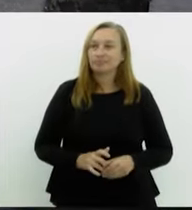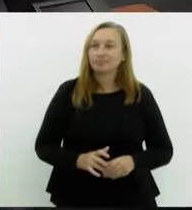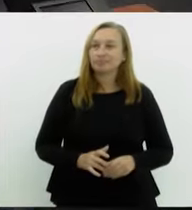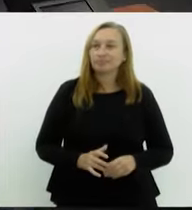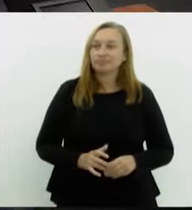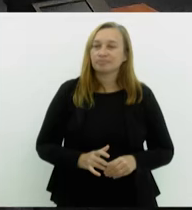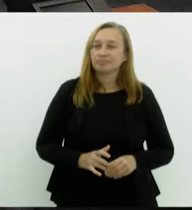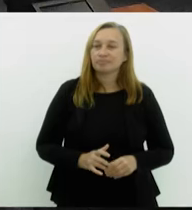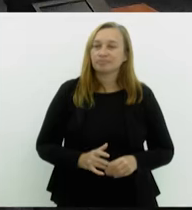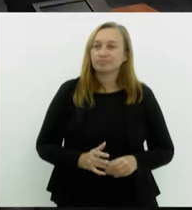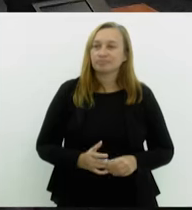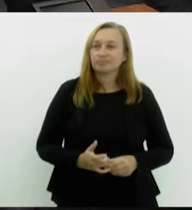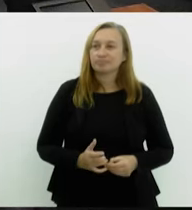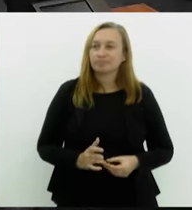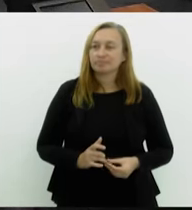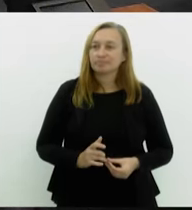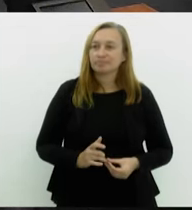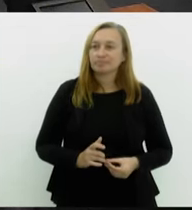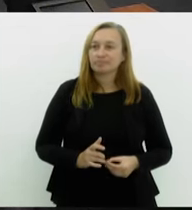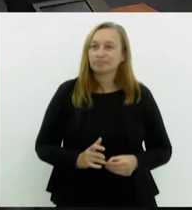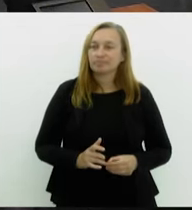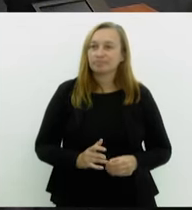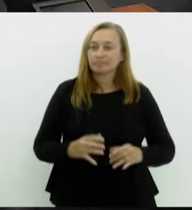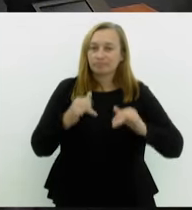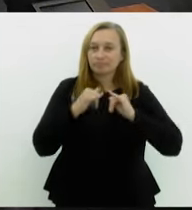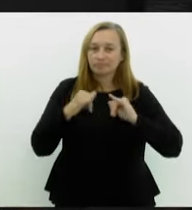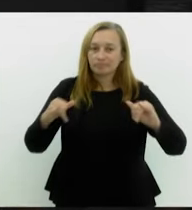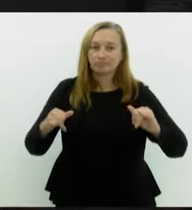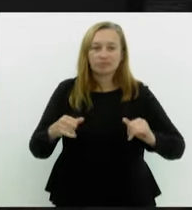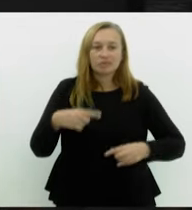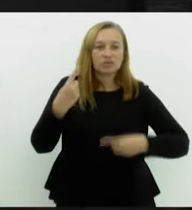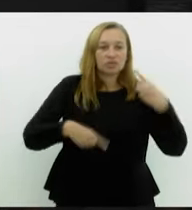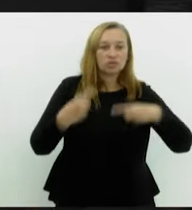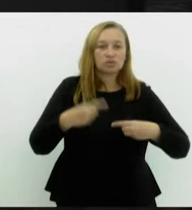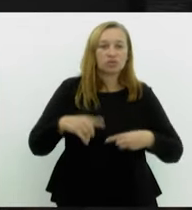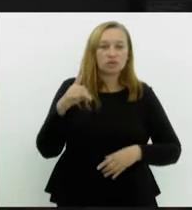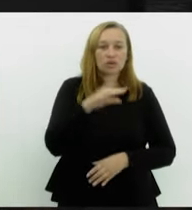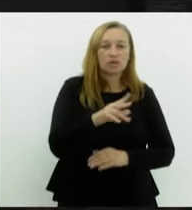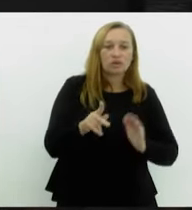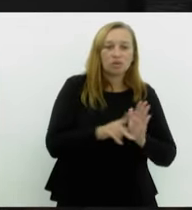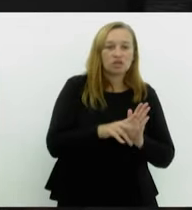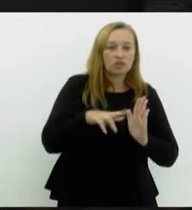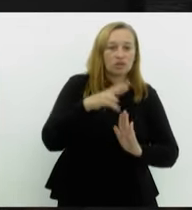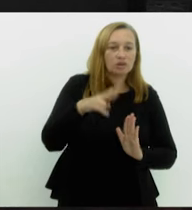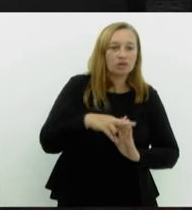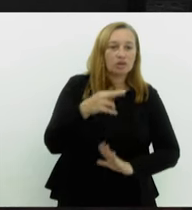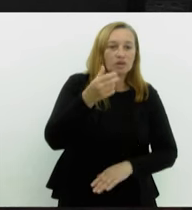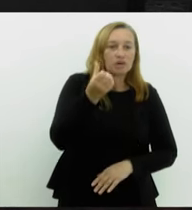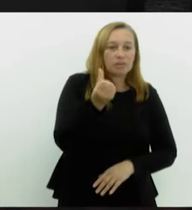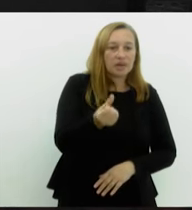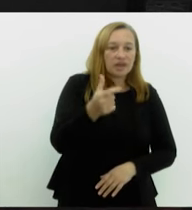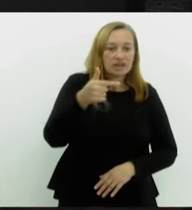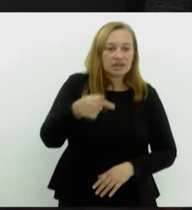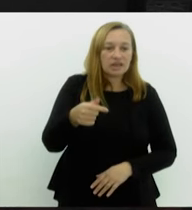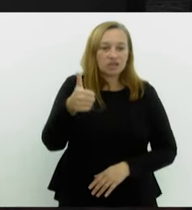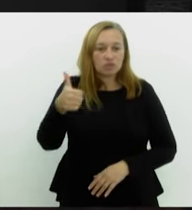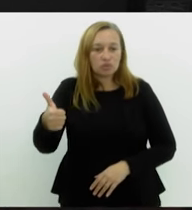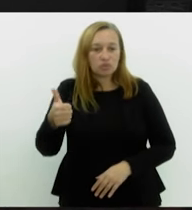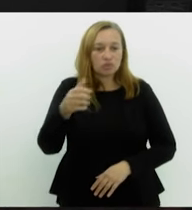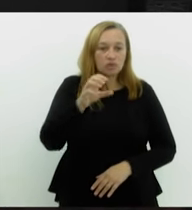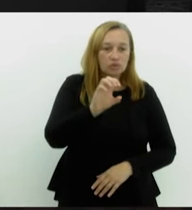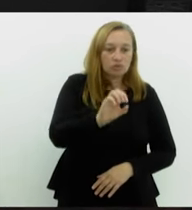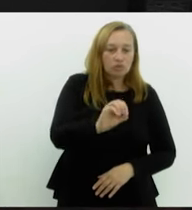Não, já foi, estava declarando. Anuncio, em discussão única, projeto de resolução número 671 de